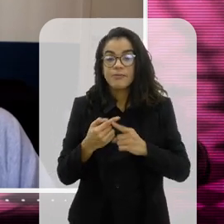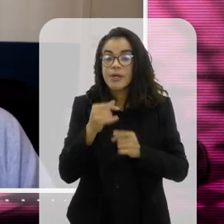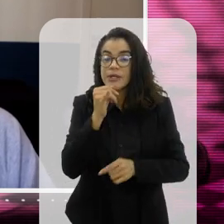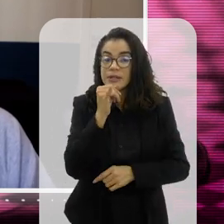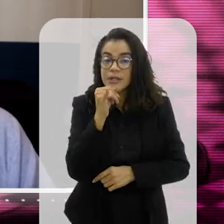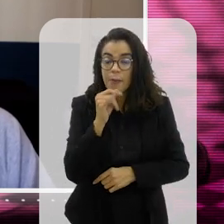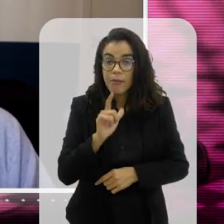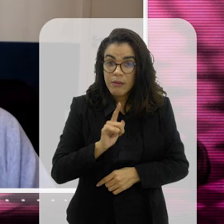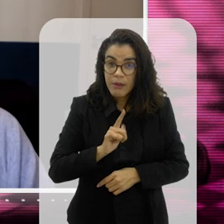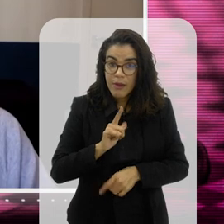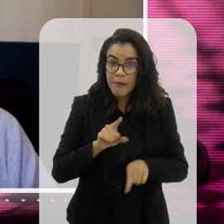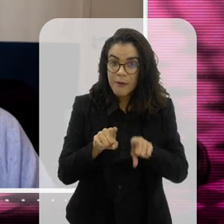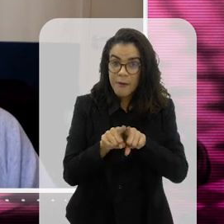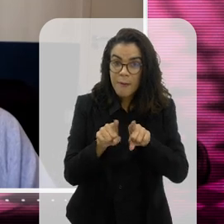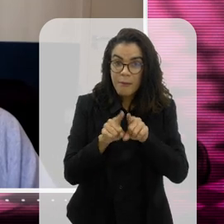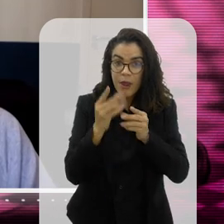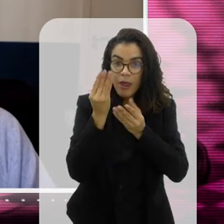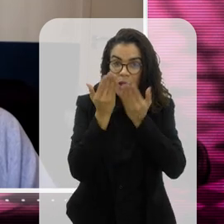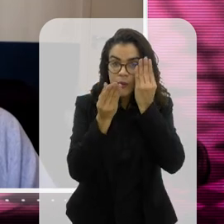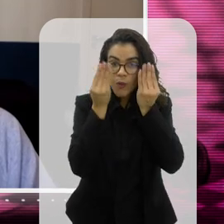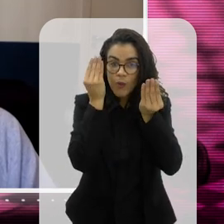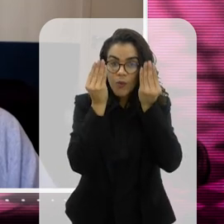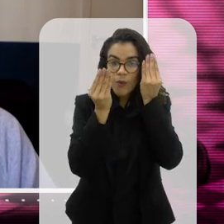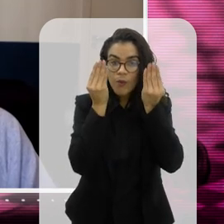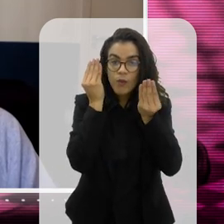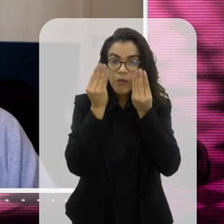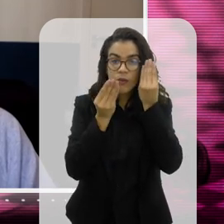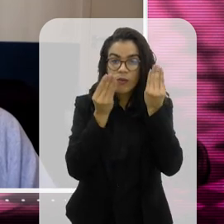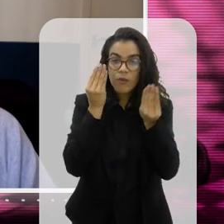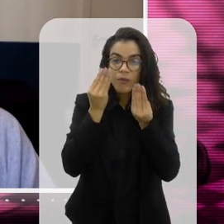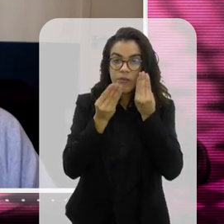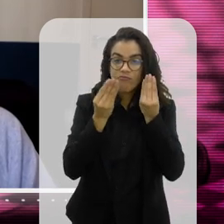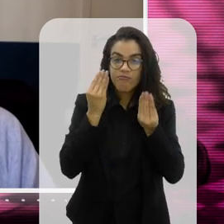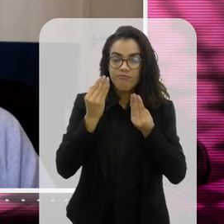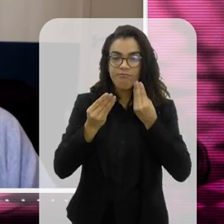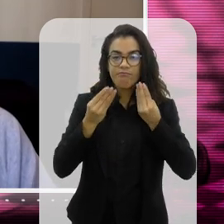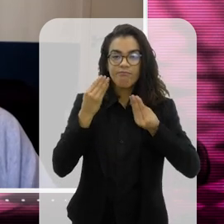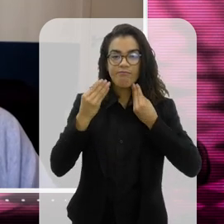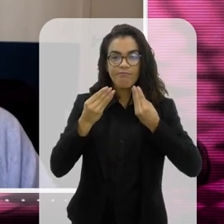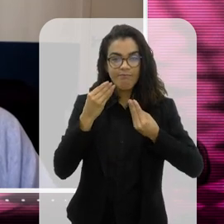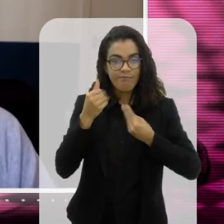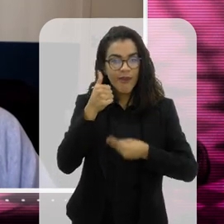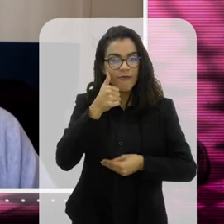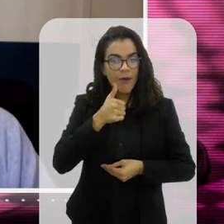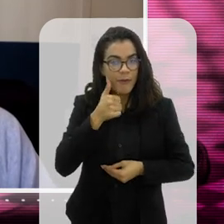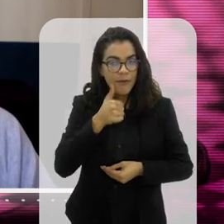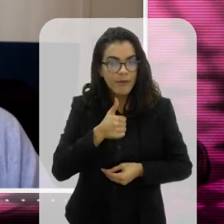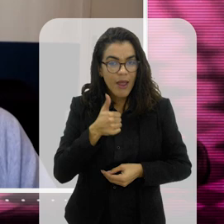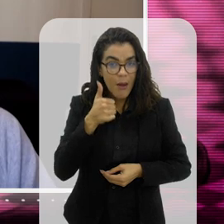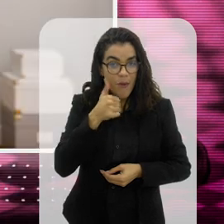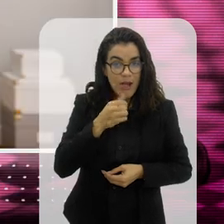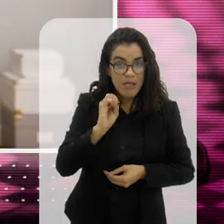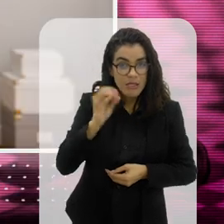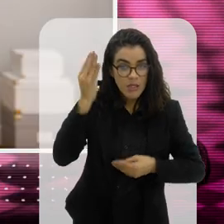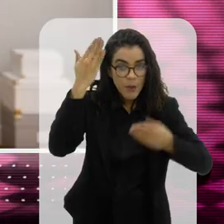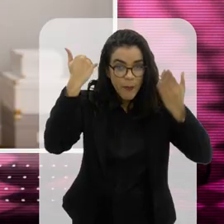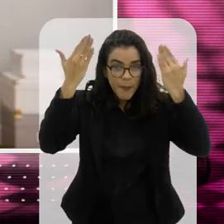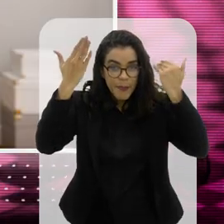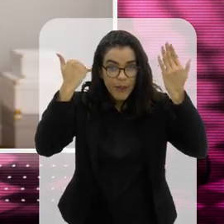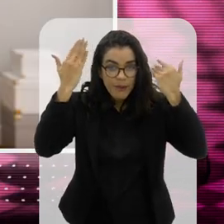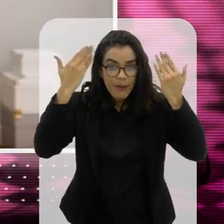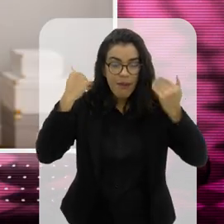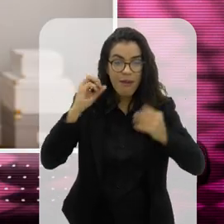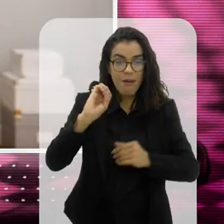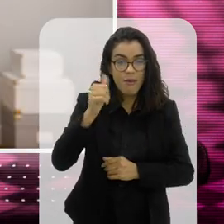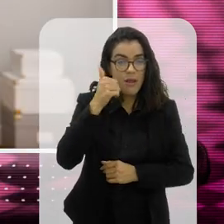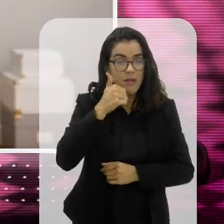sobrecargas. Porque, por exemplo, ainda tem a estética, né? A coisa da estética feminina. A mulher, se não